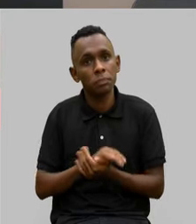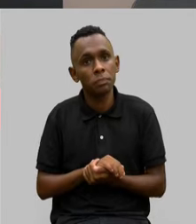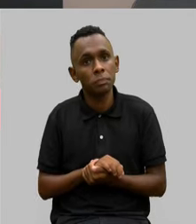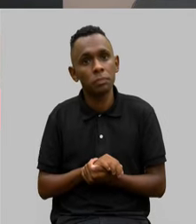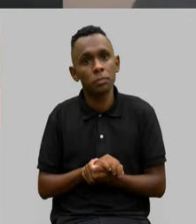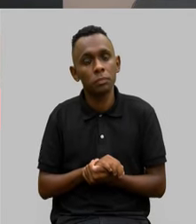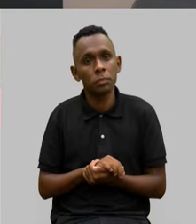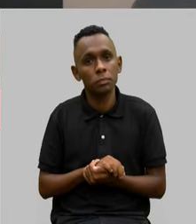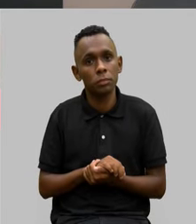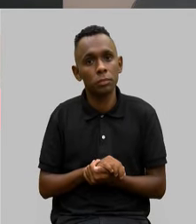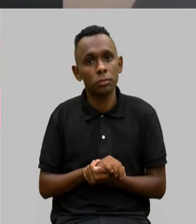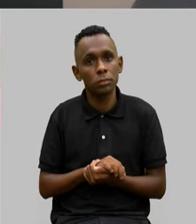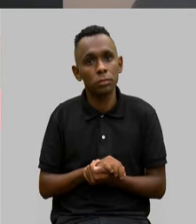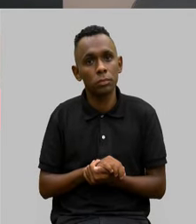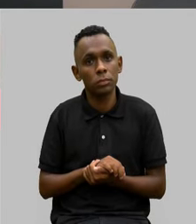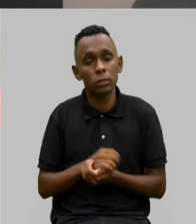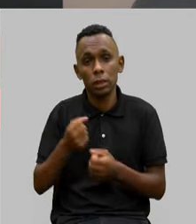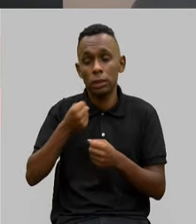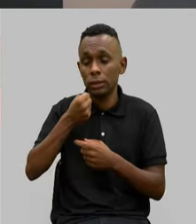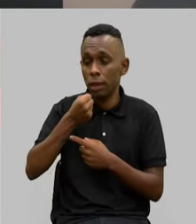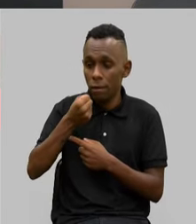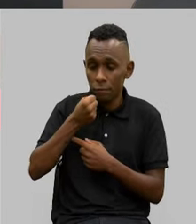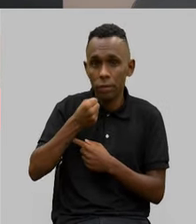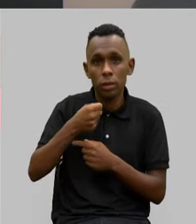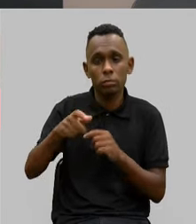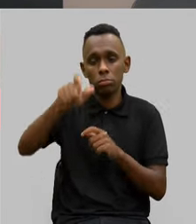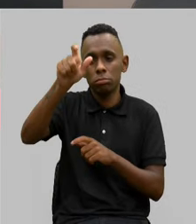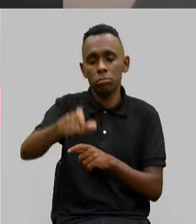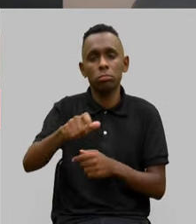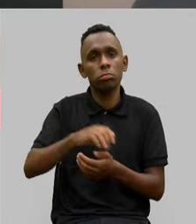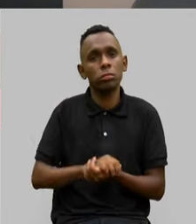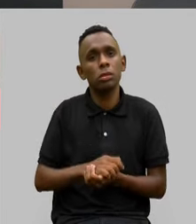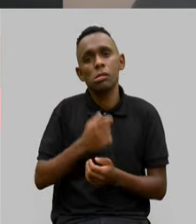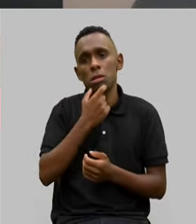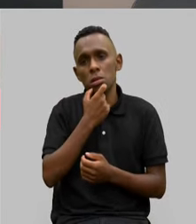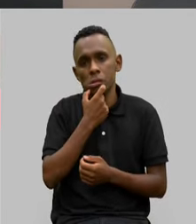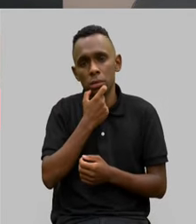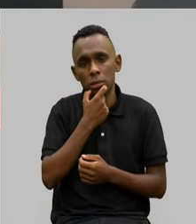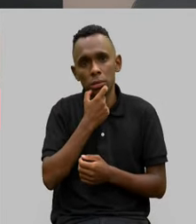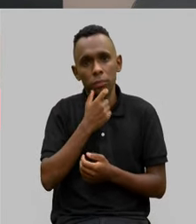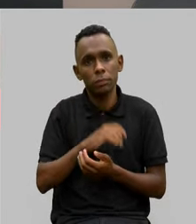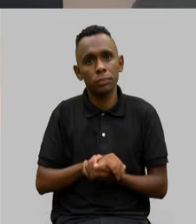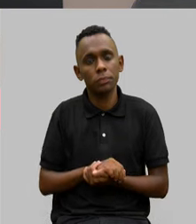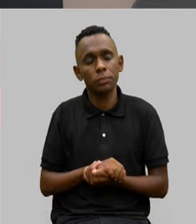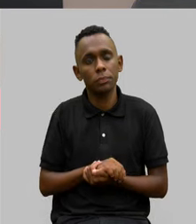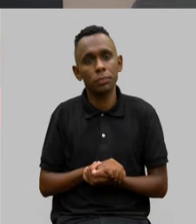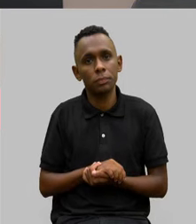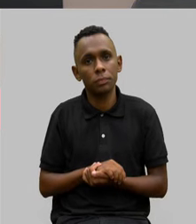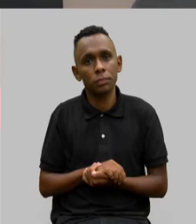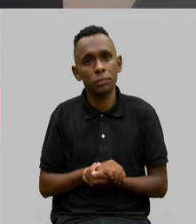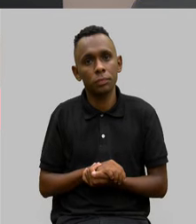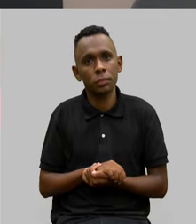juro a entrevista foi dada para um Jornalista chamado Dan B Dan B